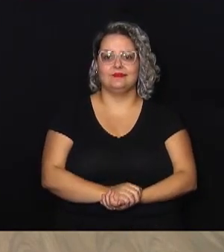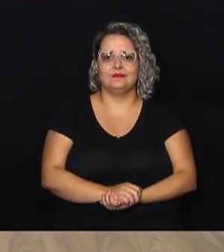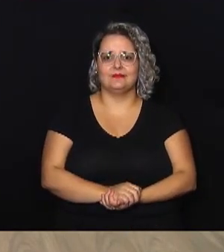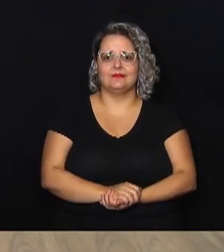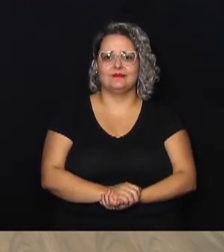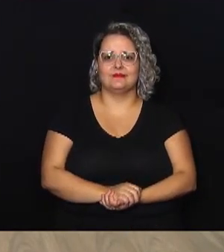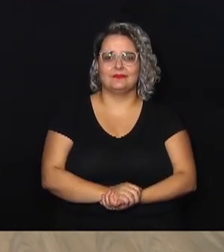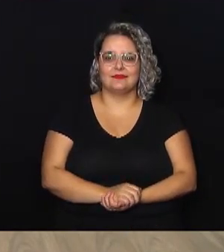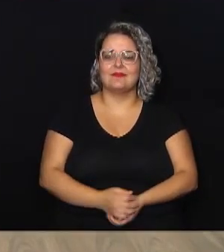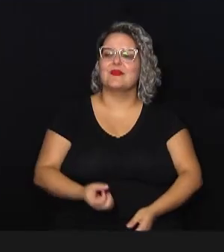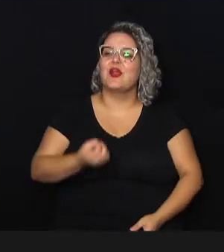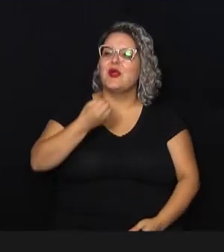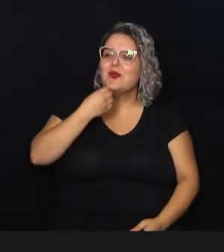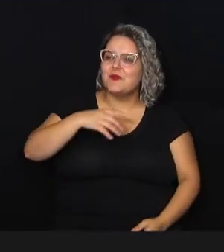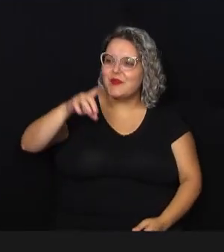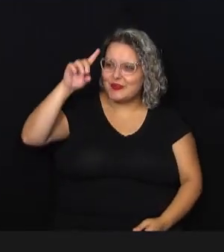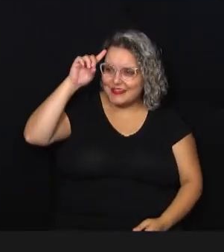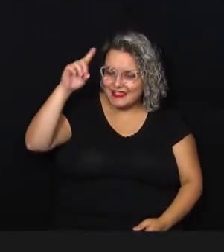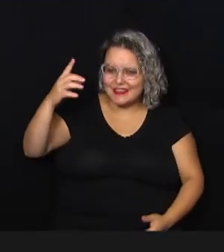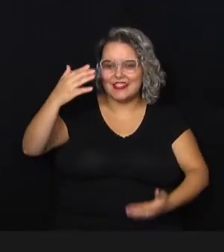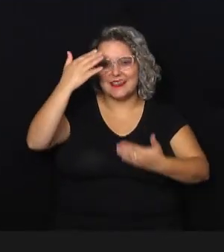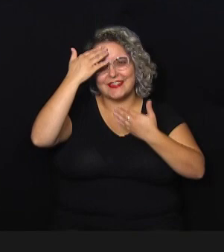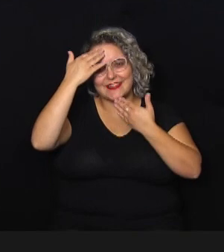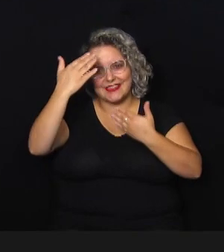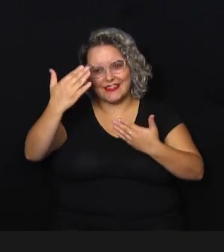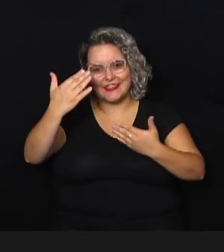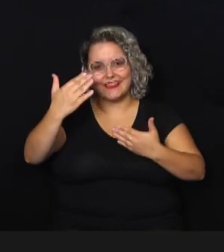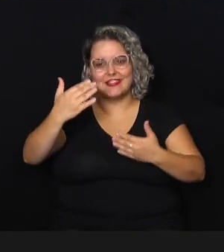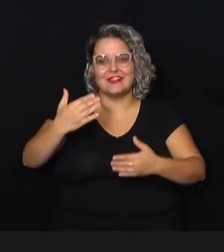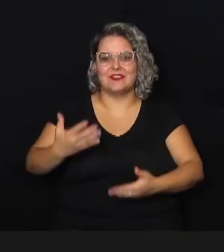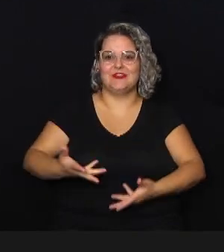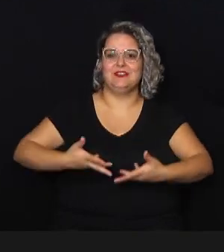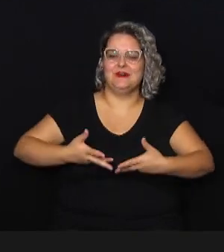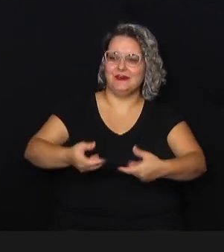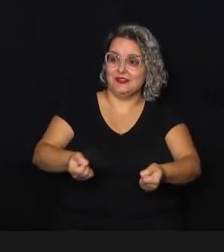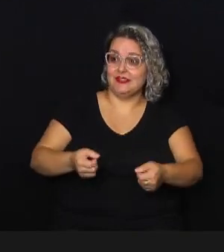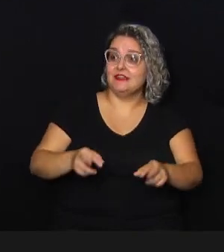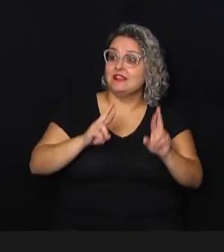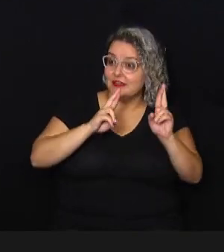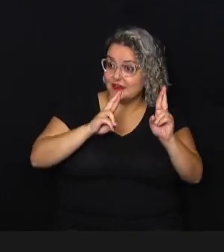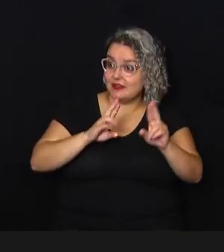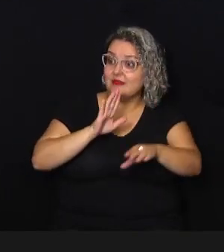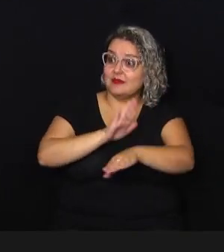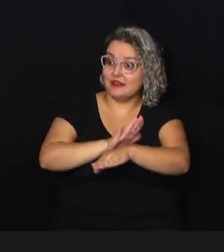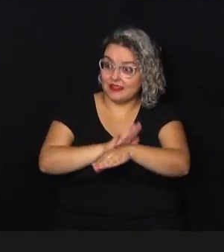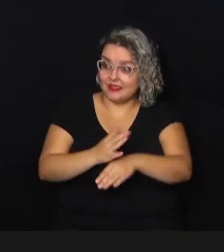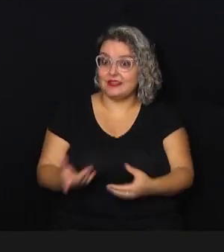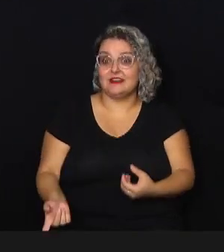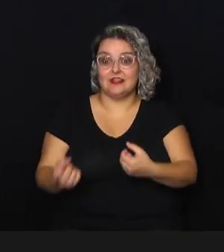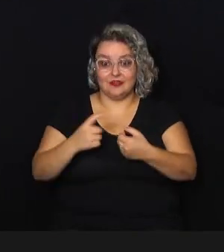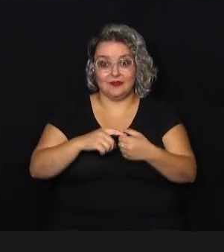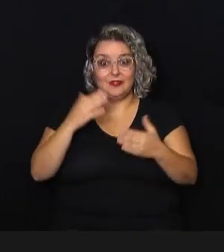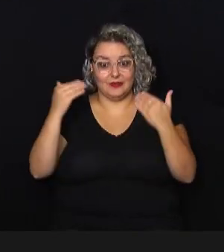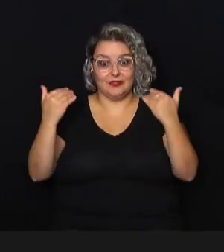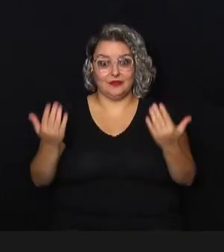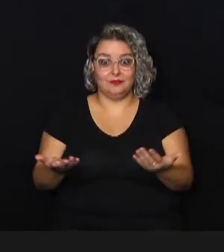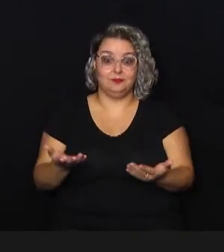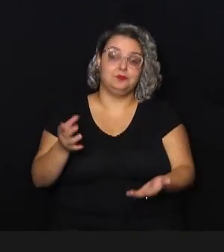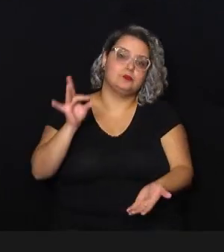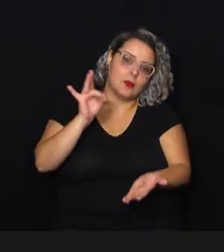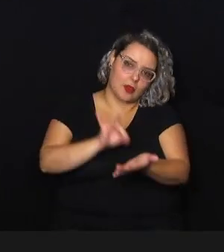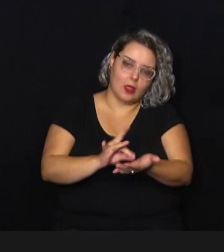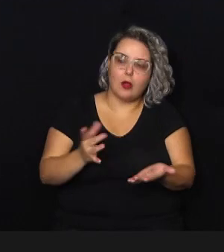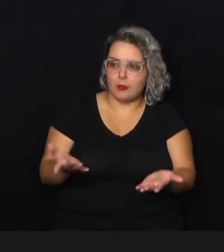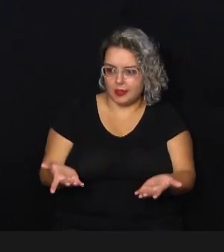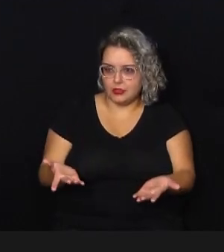dia, eu que agradeço o convite, espero contribuir com vocês aí sobre esse assunto que agora está tão em voga. E realmente